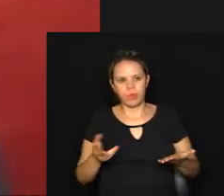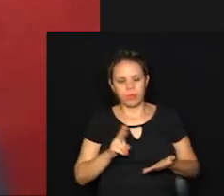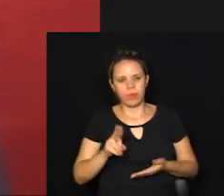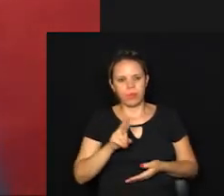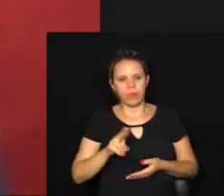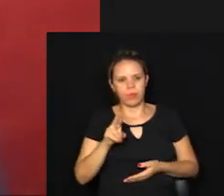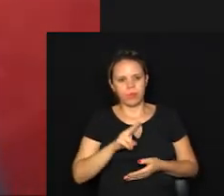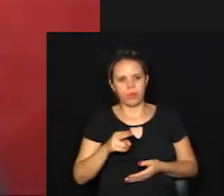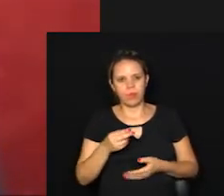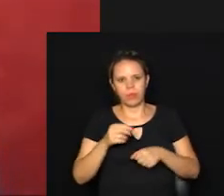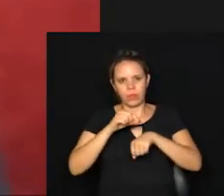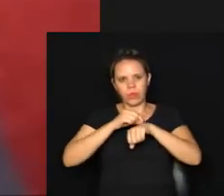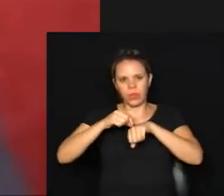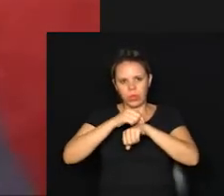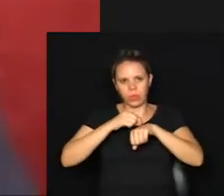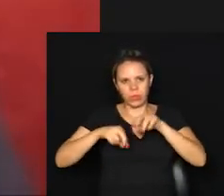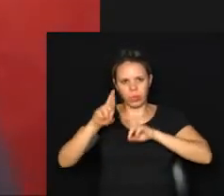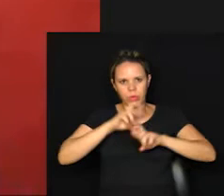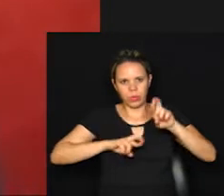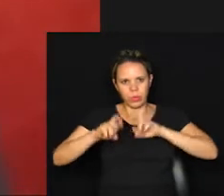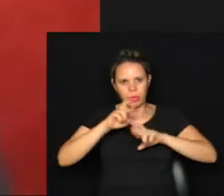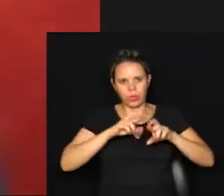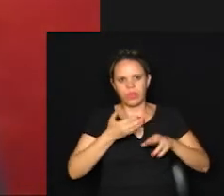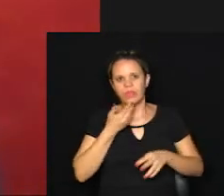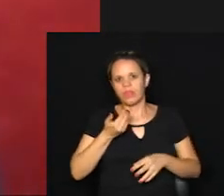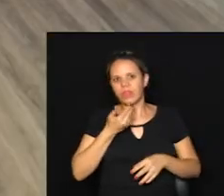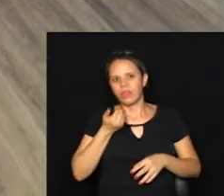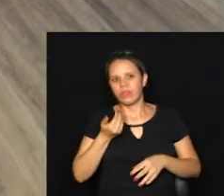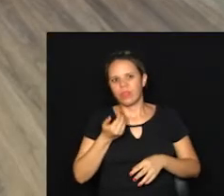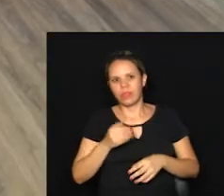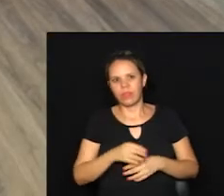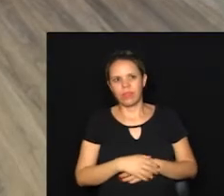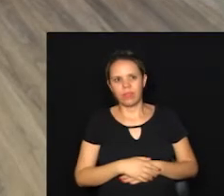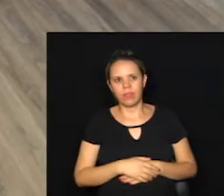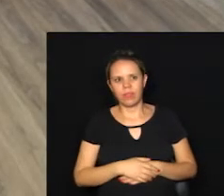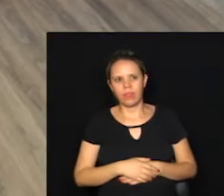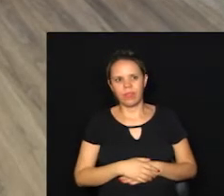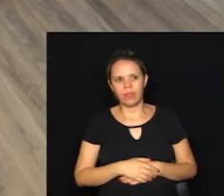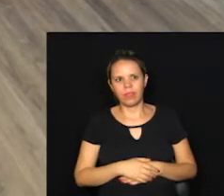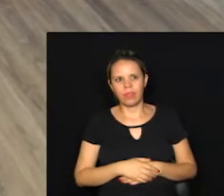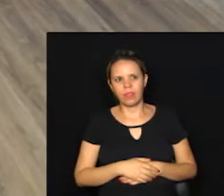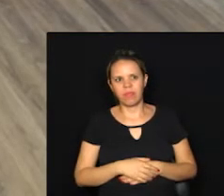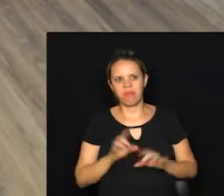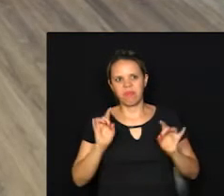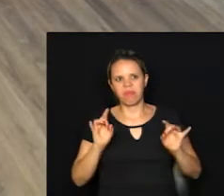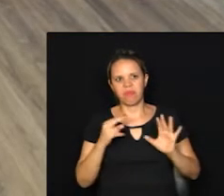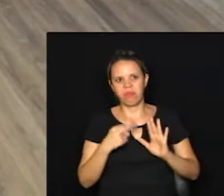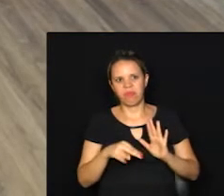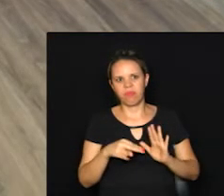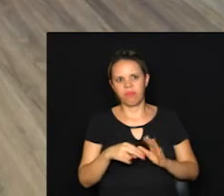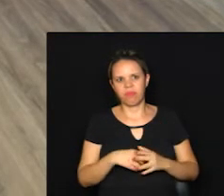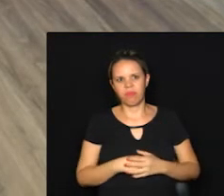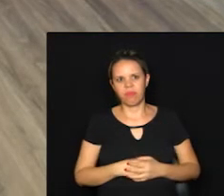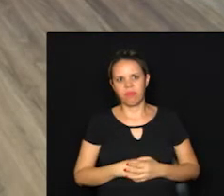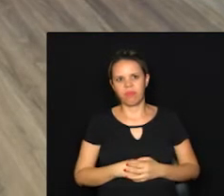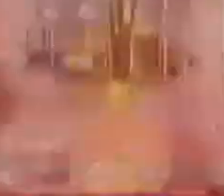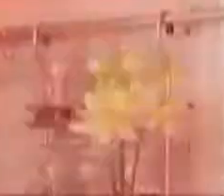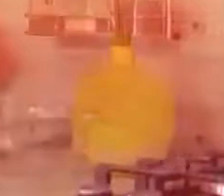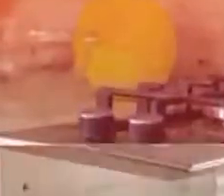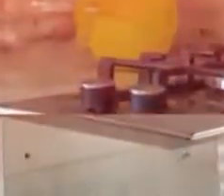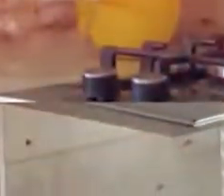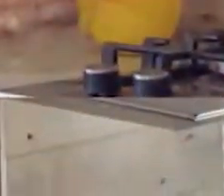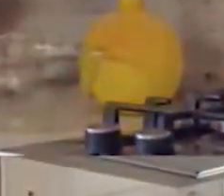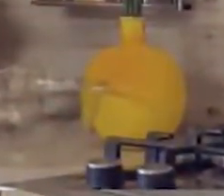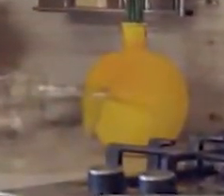usar morango. Então, confira porque é super fácil de fazer. Achei chique o nome, vamos lá.